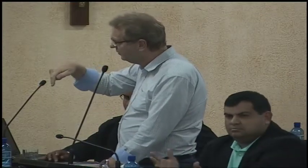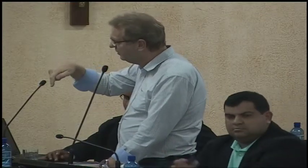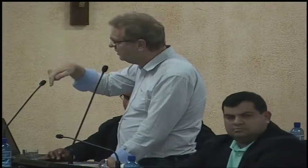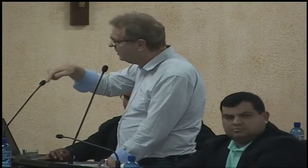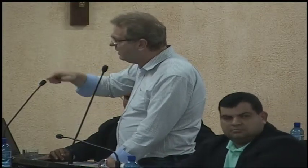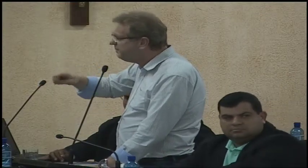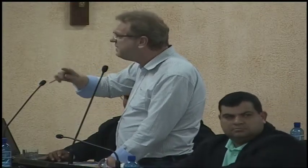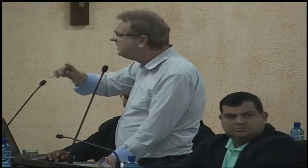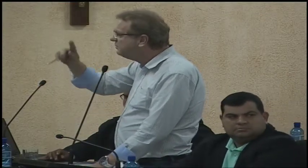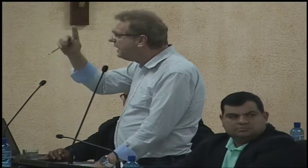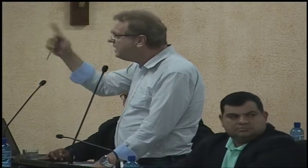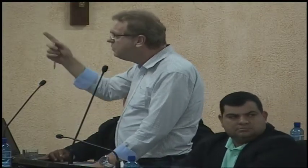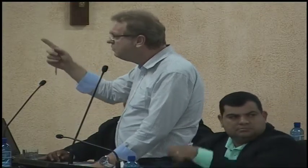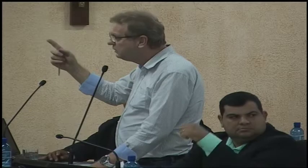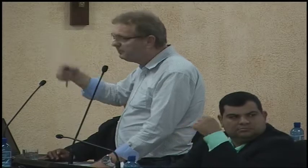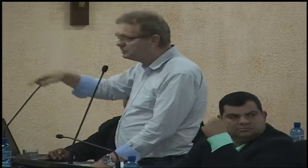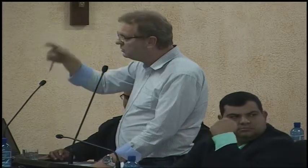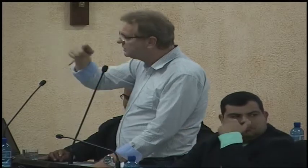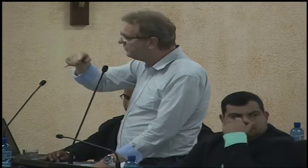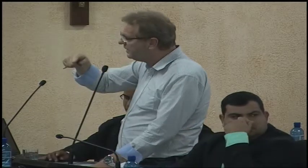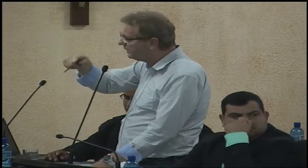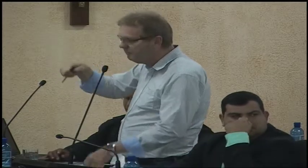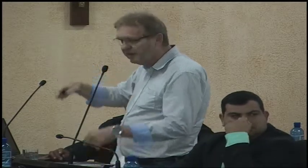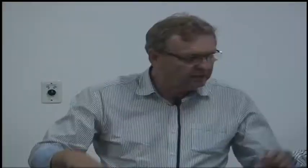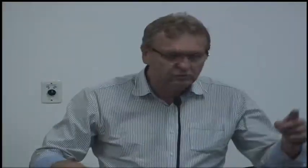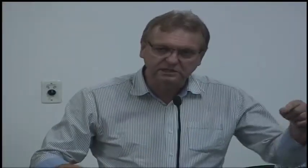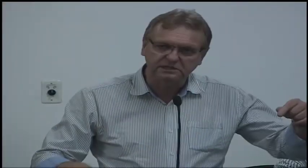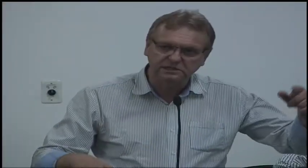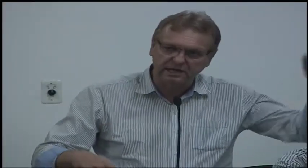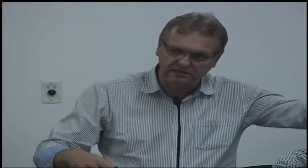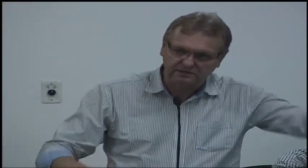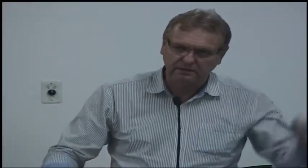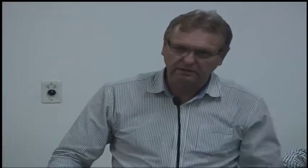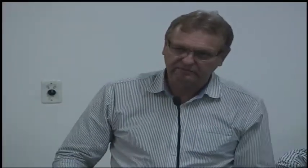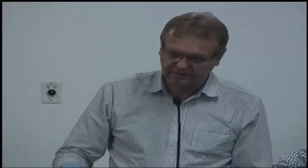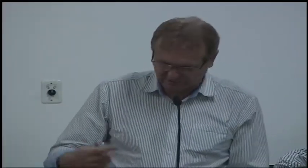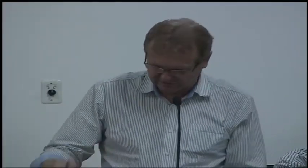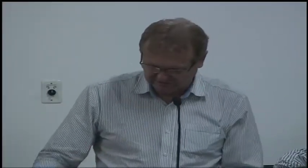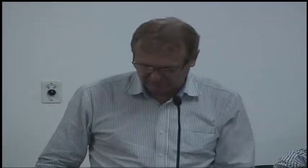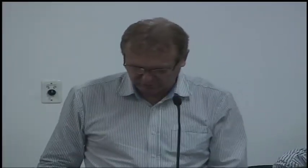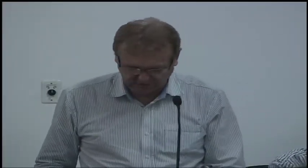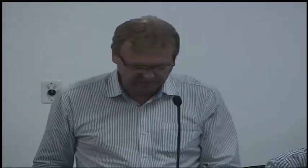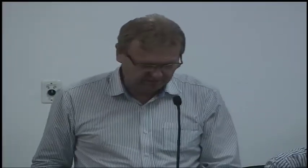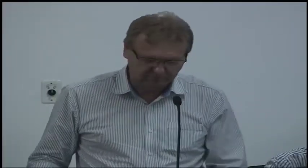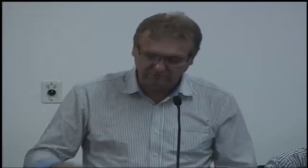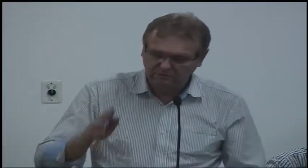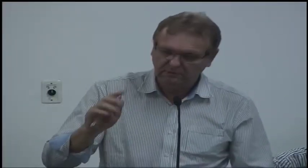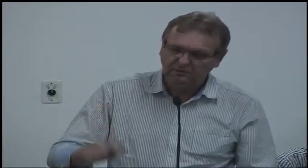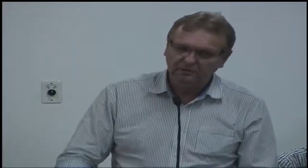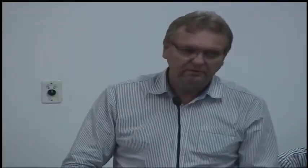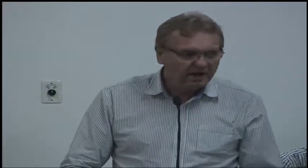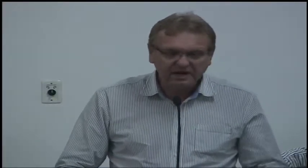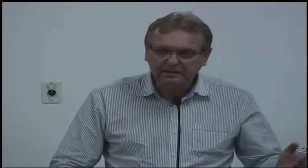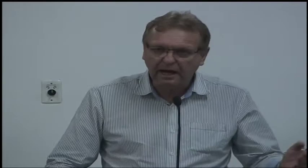e medo nenhum de pessoas que vêm aqui meia dúzia de seis falando assim